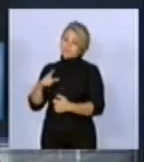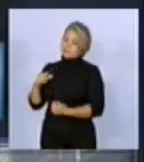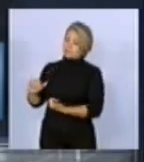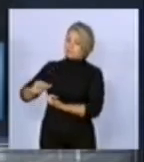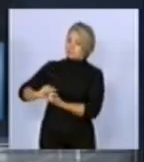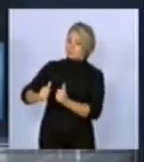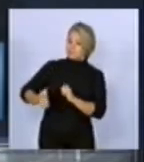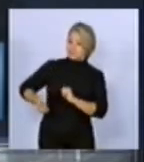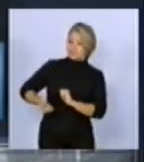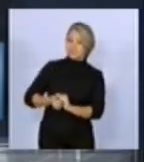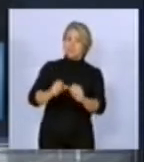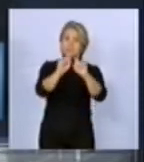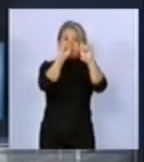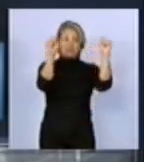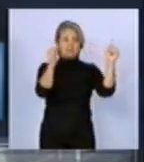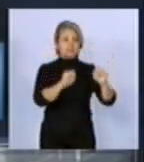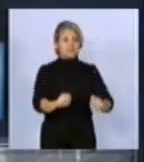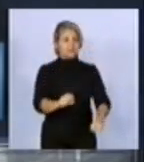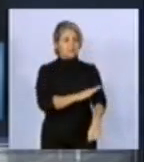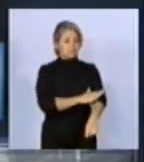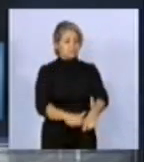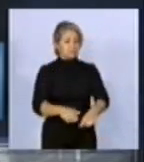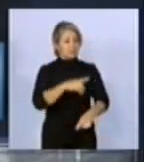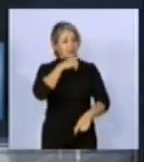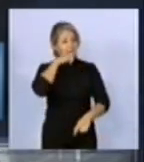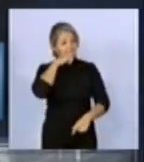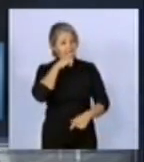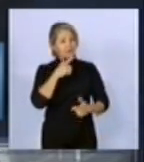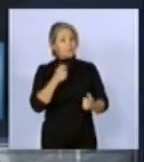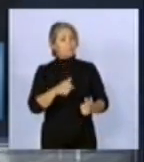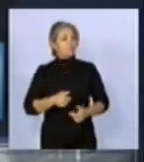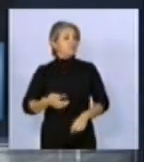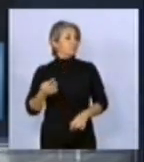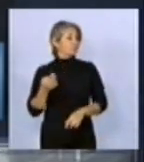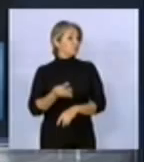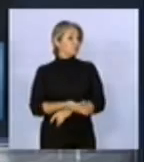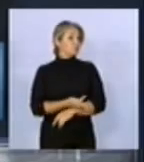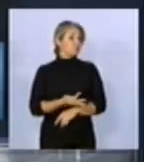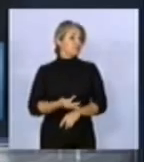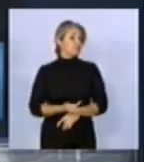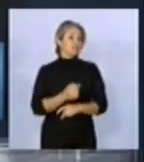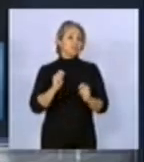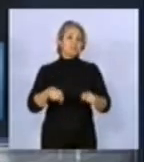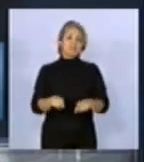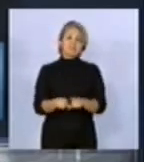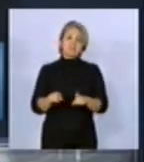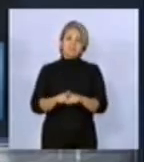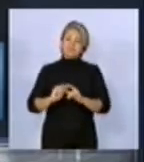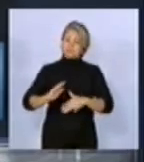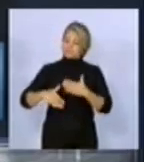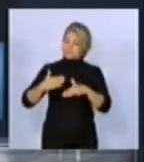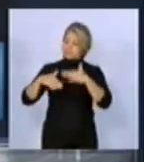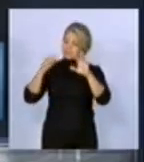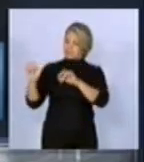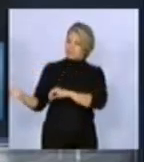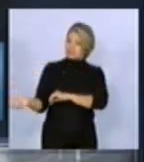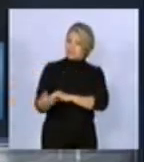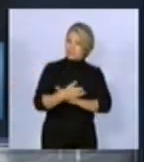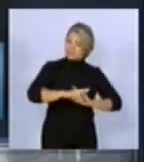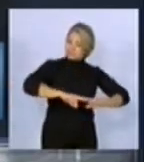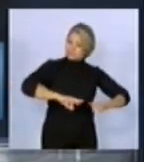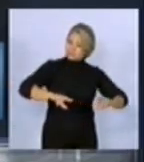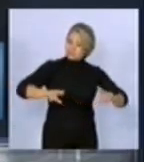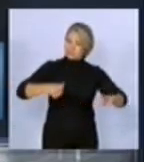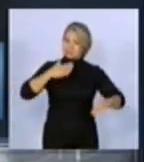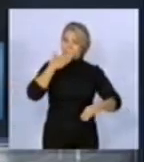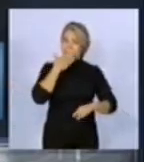sistematização do canavial para suportá-la precisando inclusive desenvolver novas variedades de